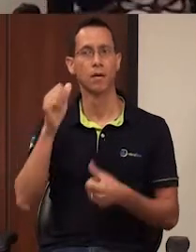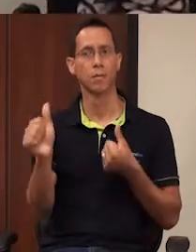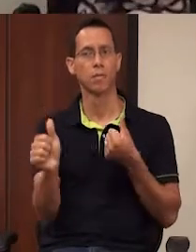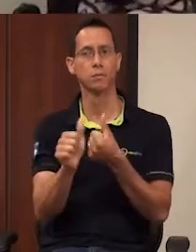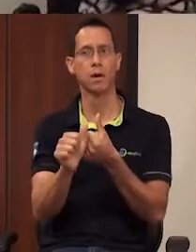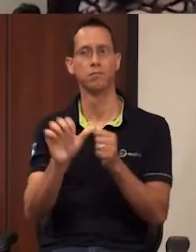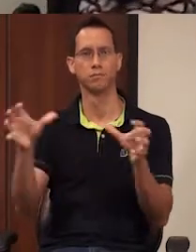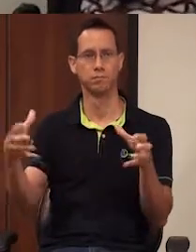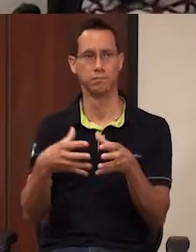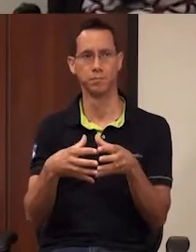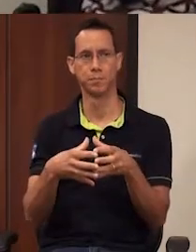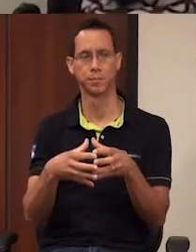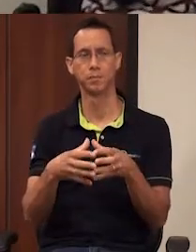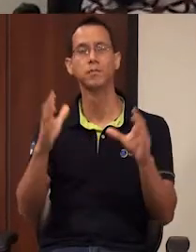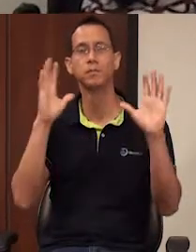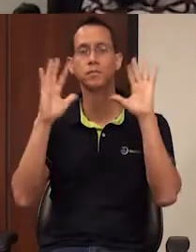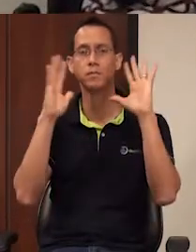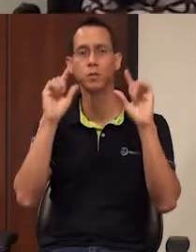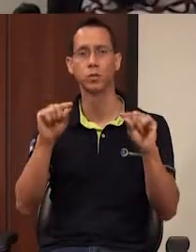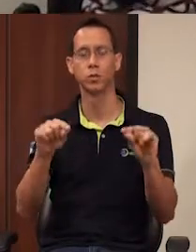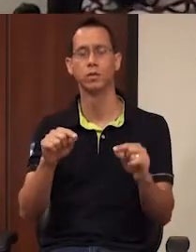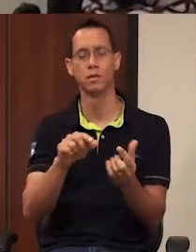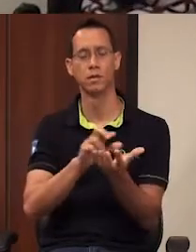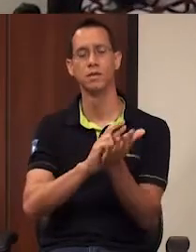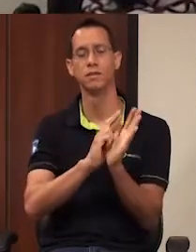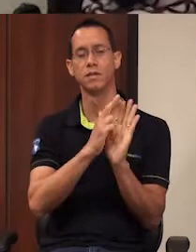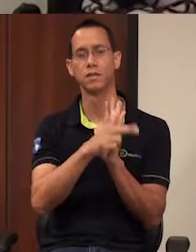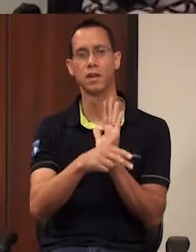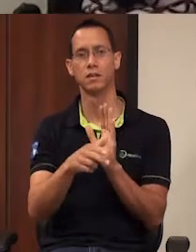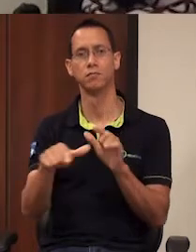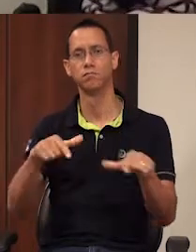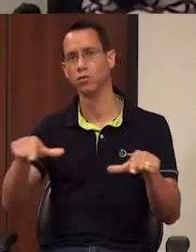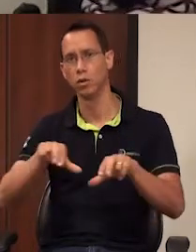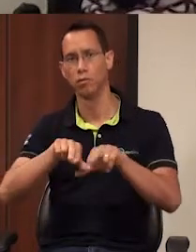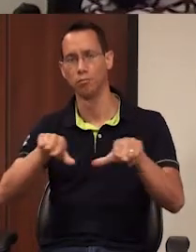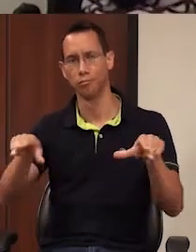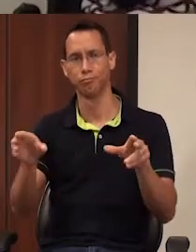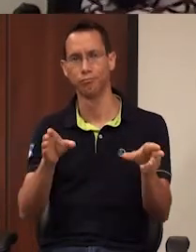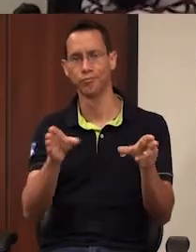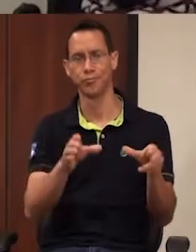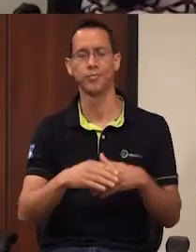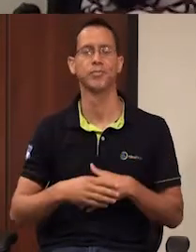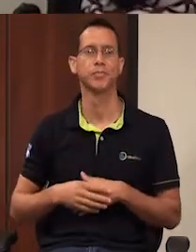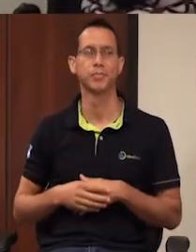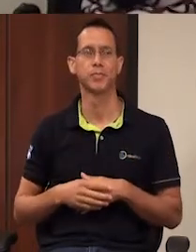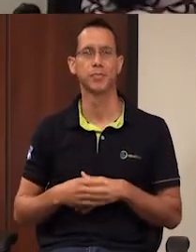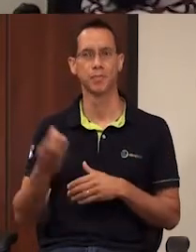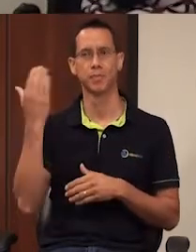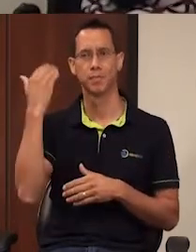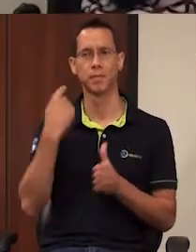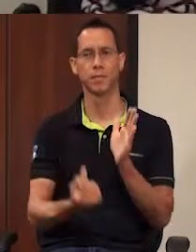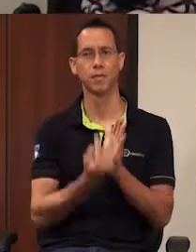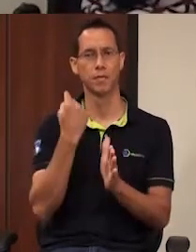E aí pensarmos na questão de uma diversidade funcional. Acho que uma vez me perguntaram se a gente